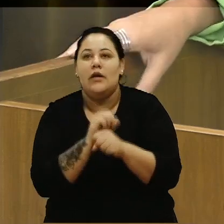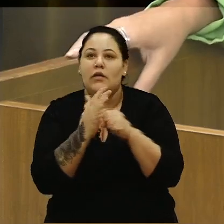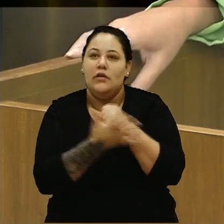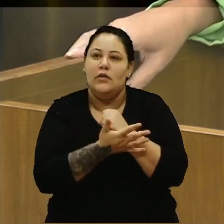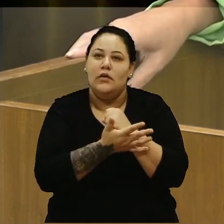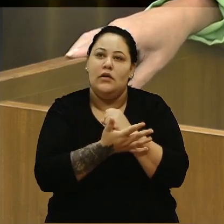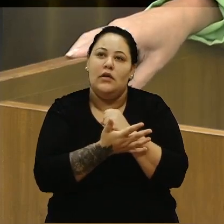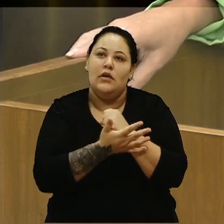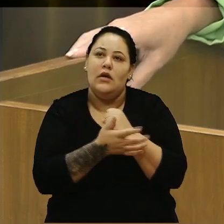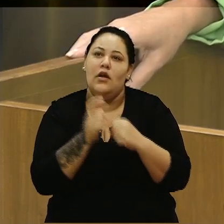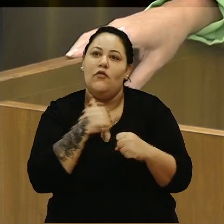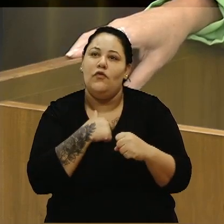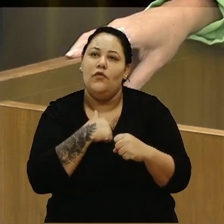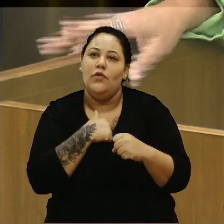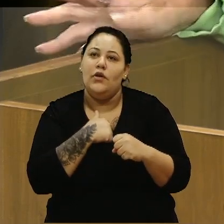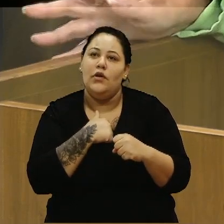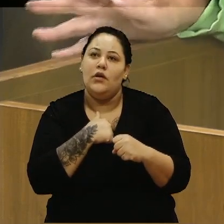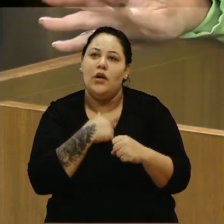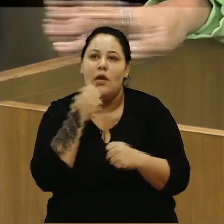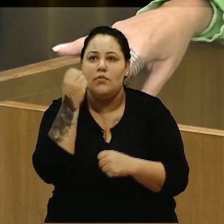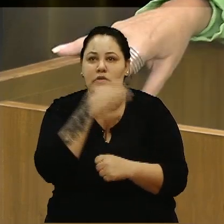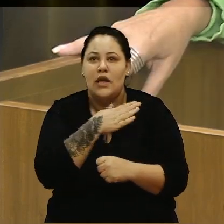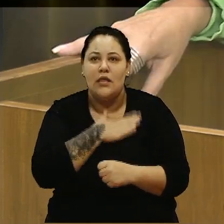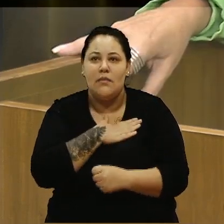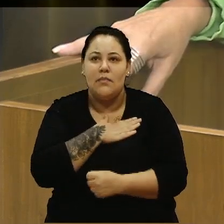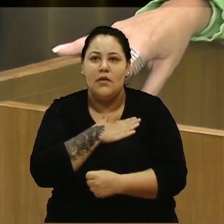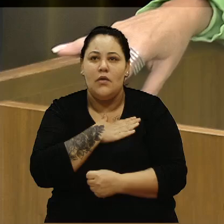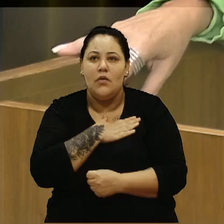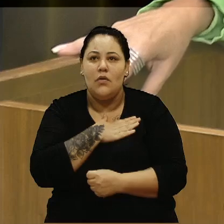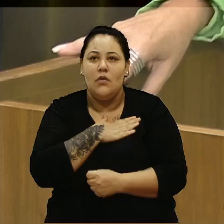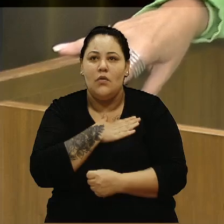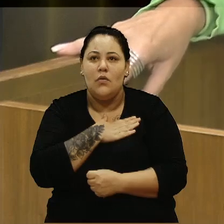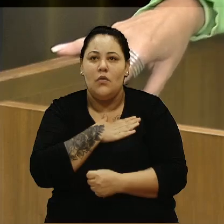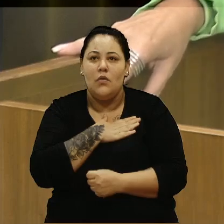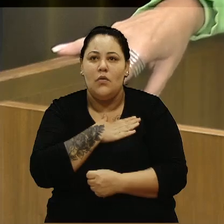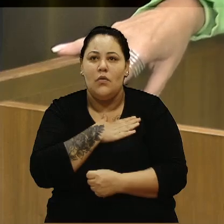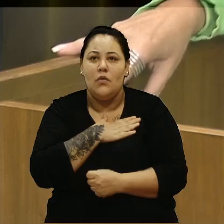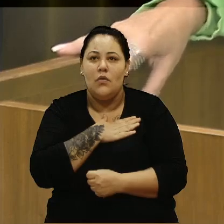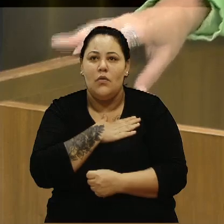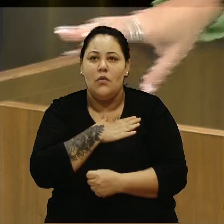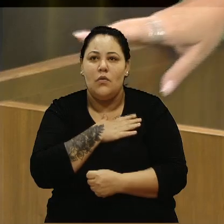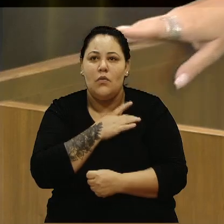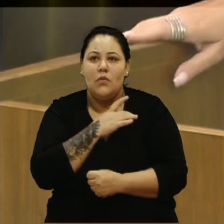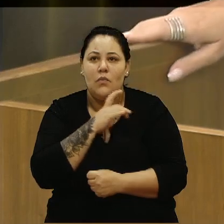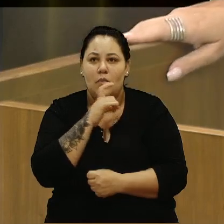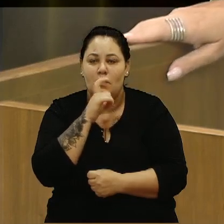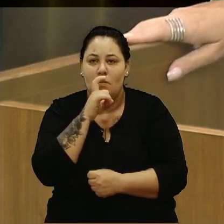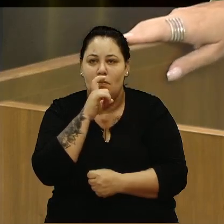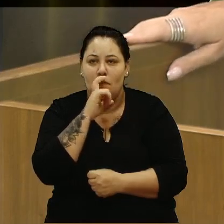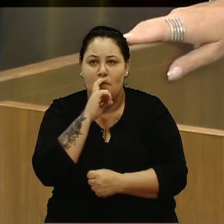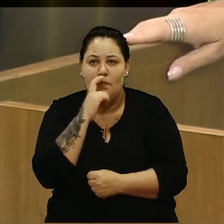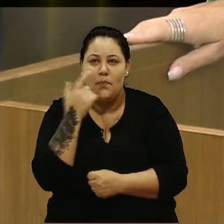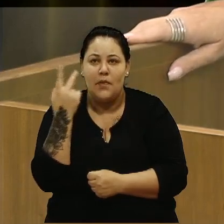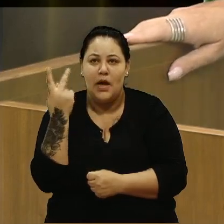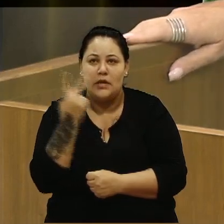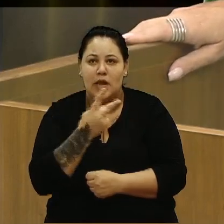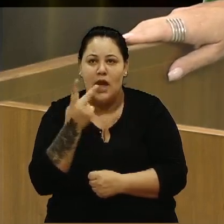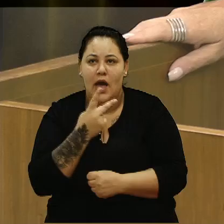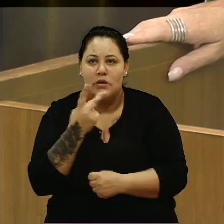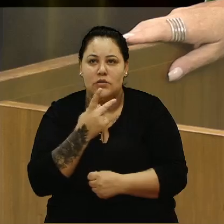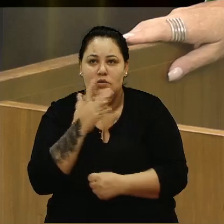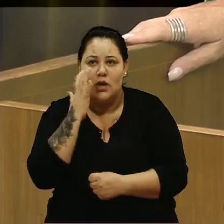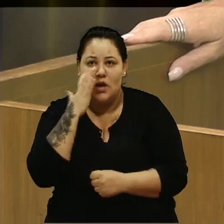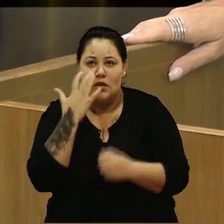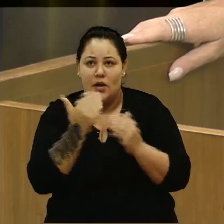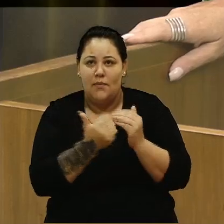abusada pelo meu padrasto. Aí tu vai fazer o quê? Isso tu resolve lá fora, da porta da